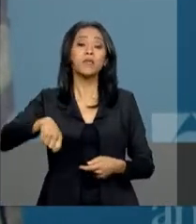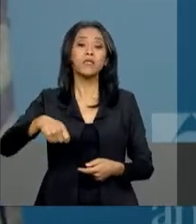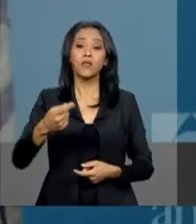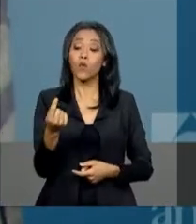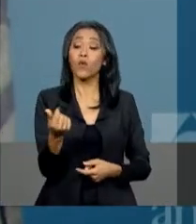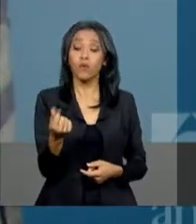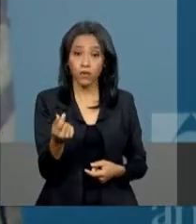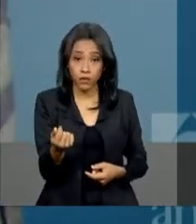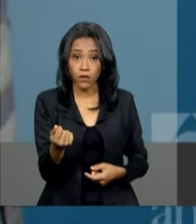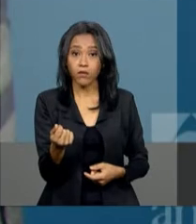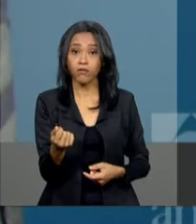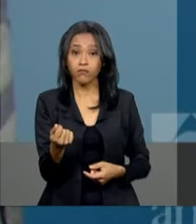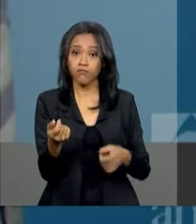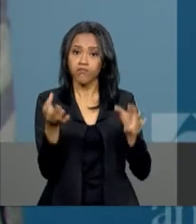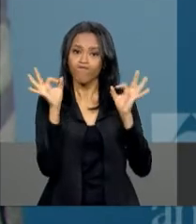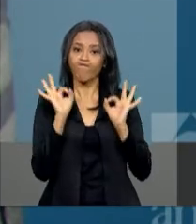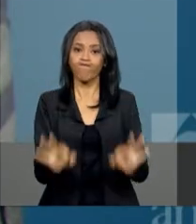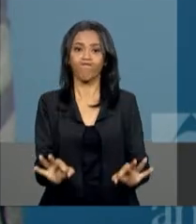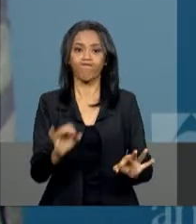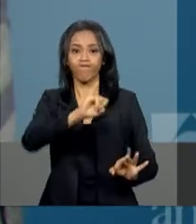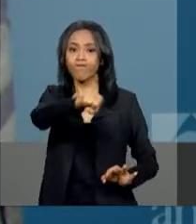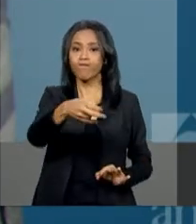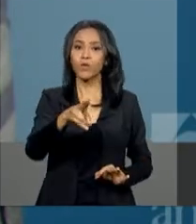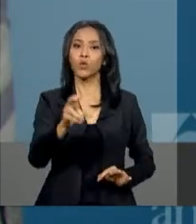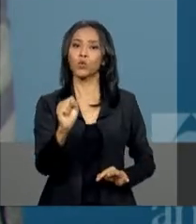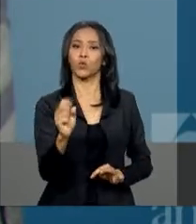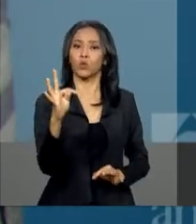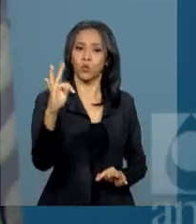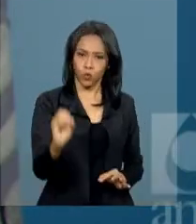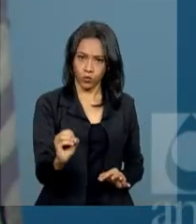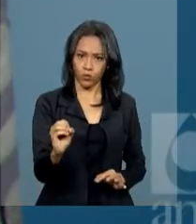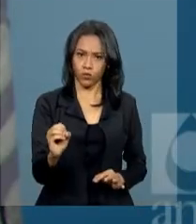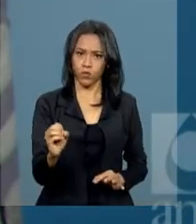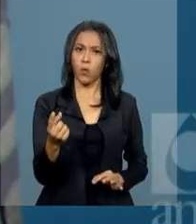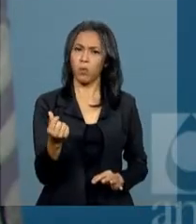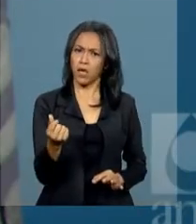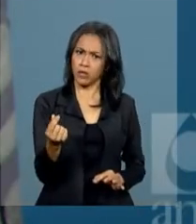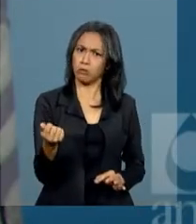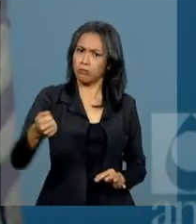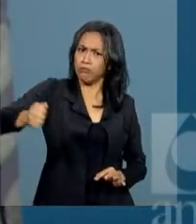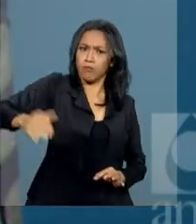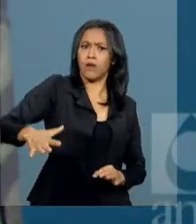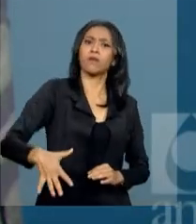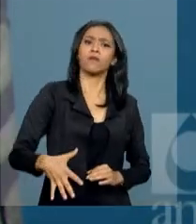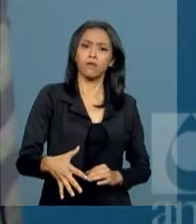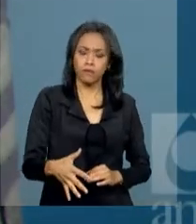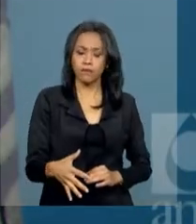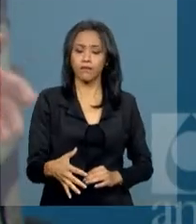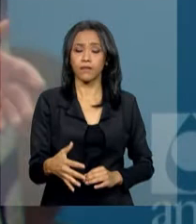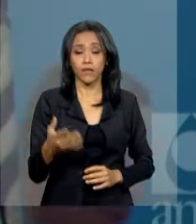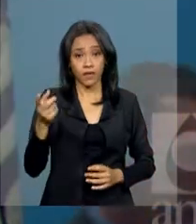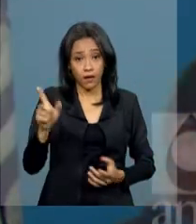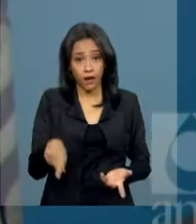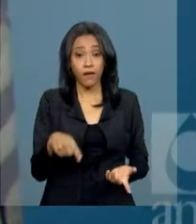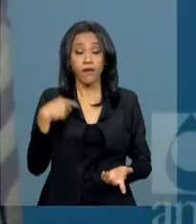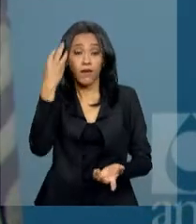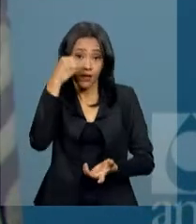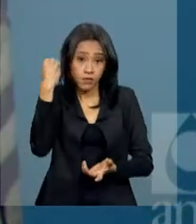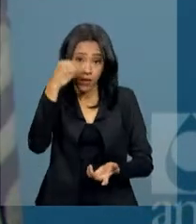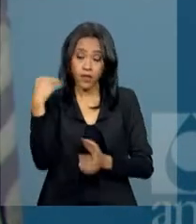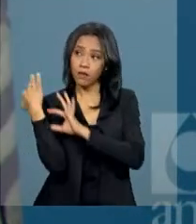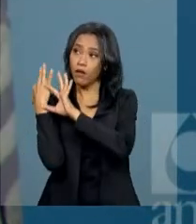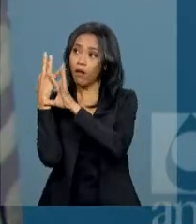seja justo preço razoável preço barato ea experiência nos tem mostrado